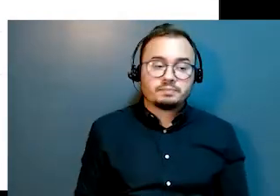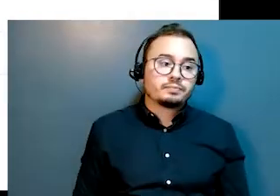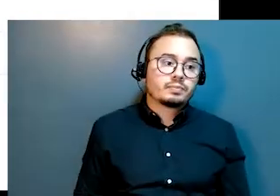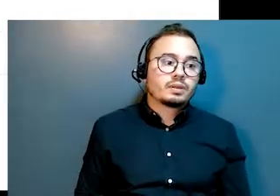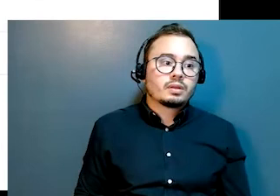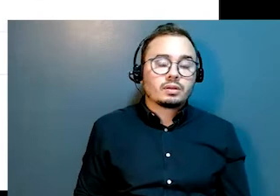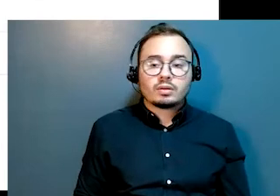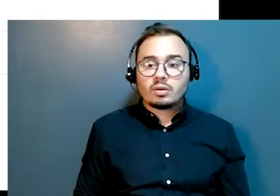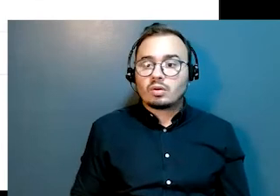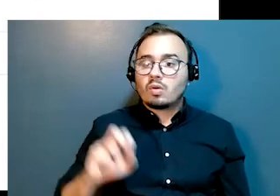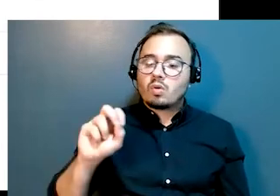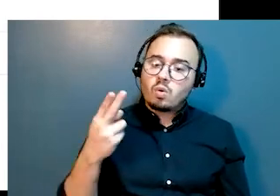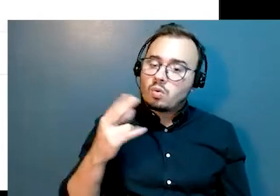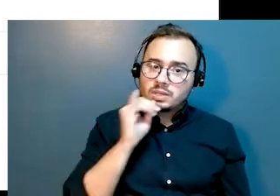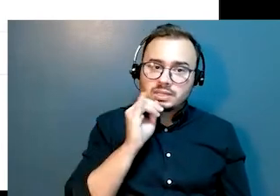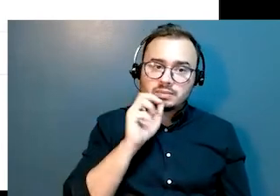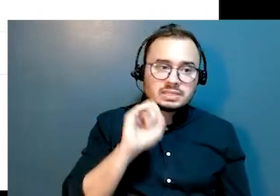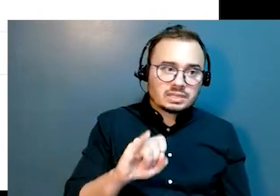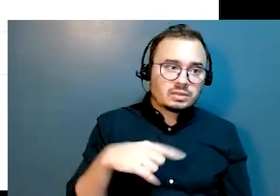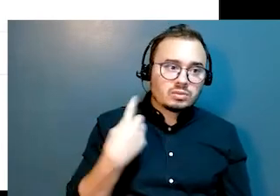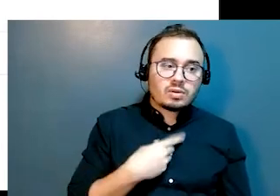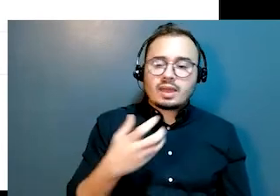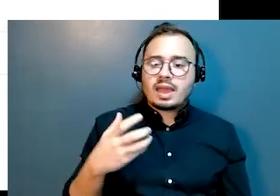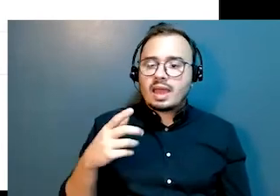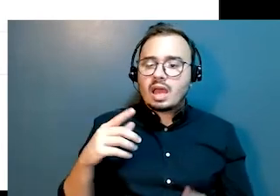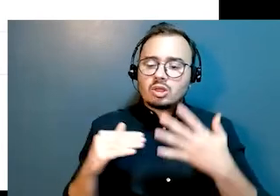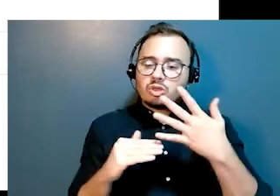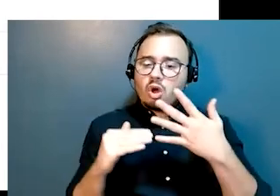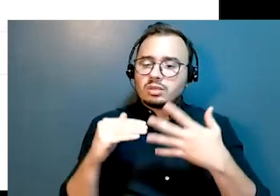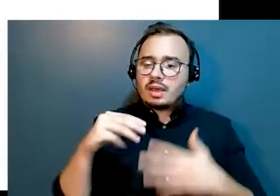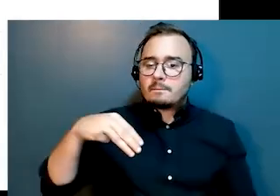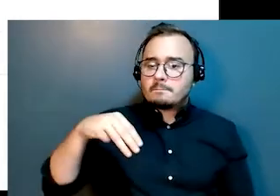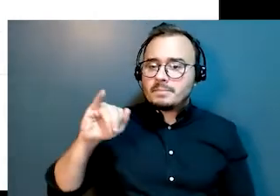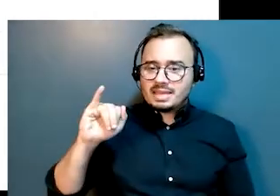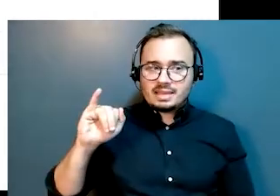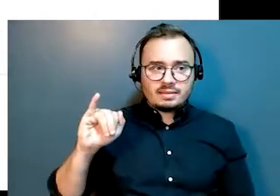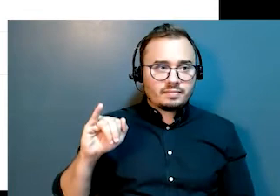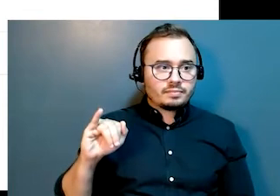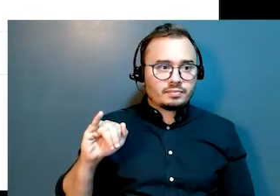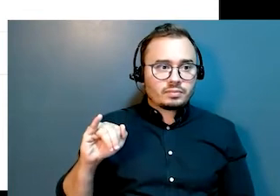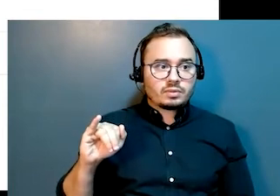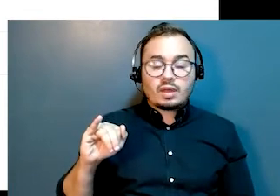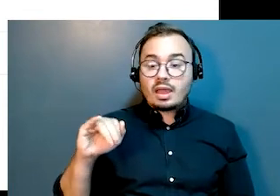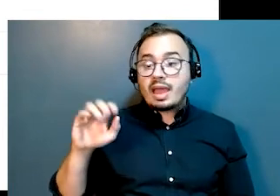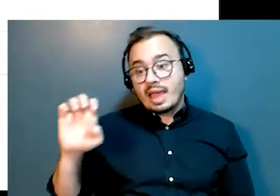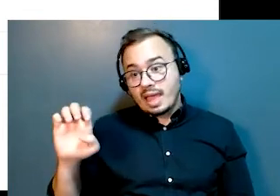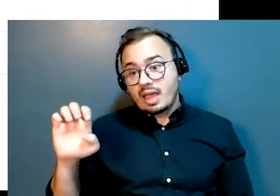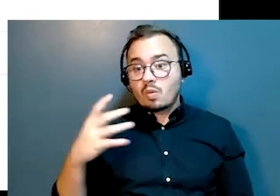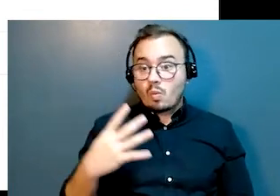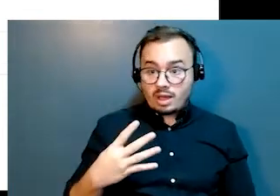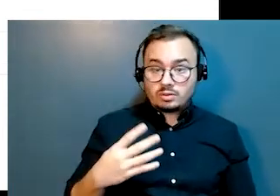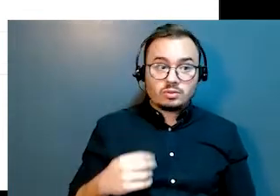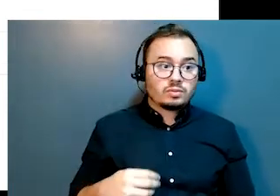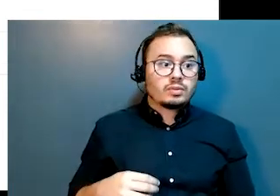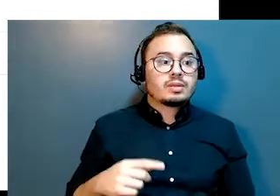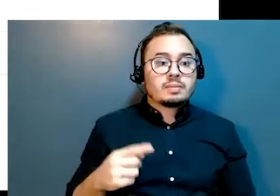fazer, digamos, um mi, na quarta casa, que é essa nota aqui, E perceba que tem até uma lista de